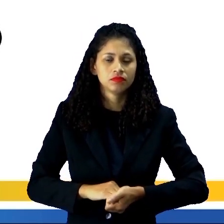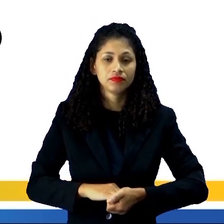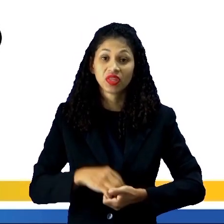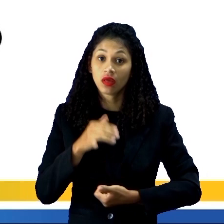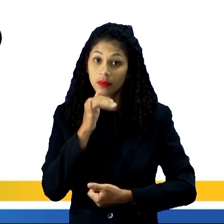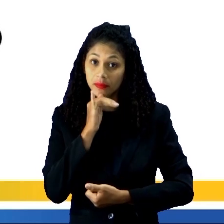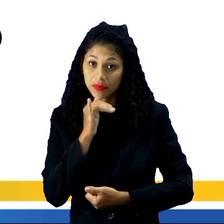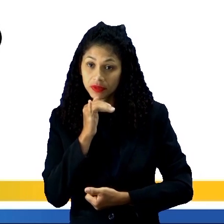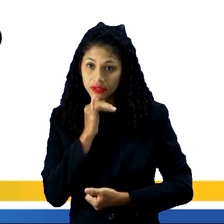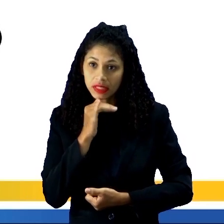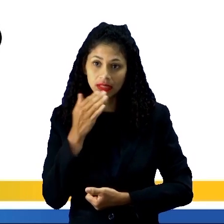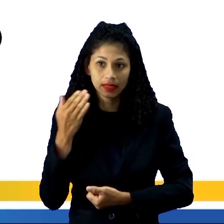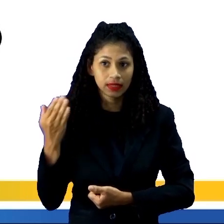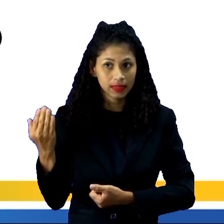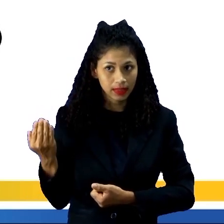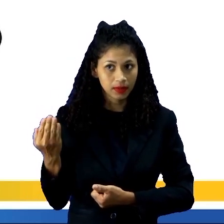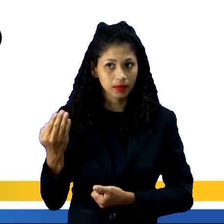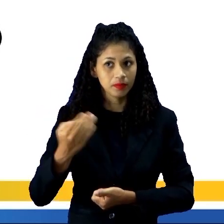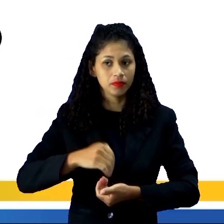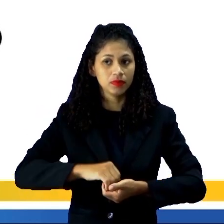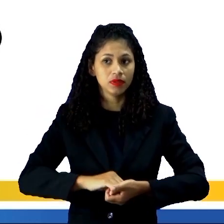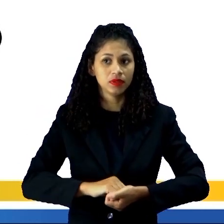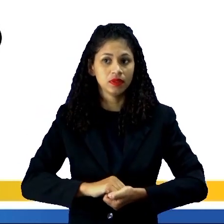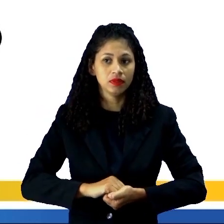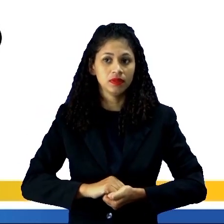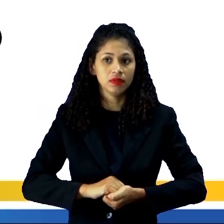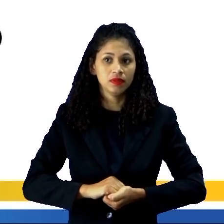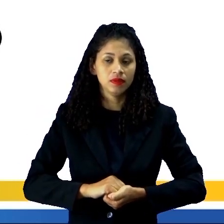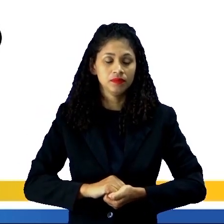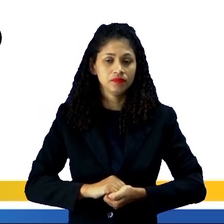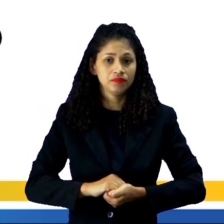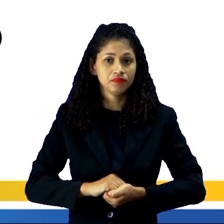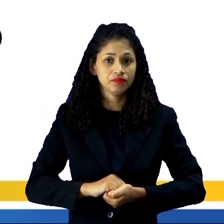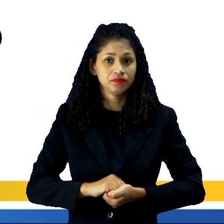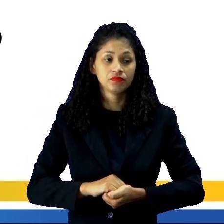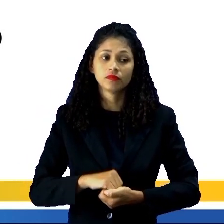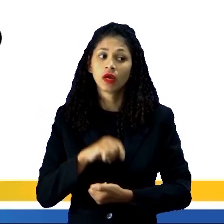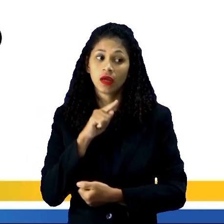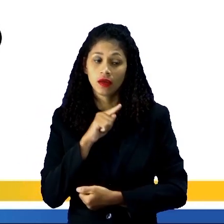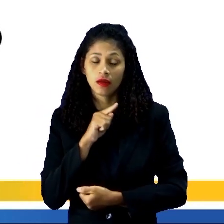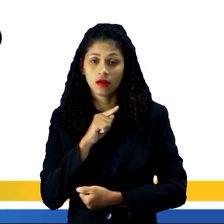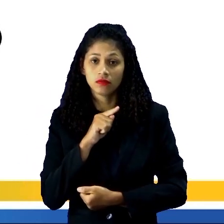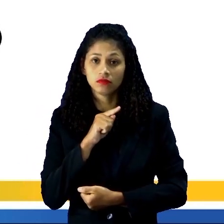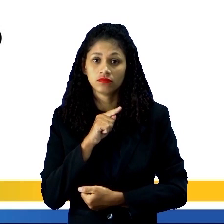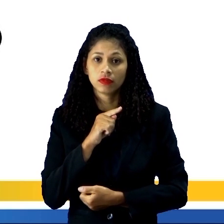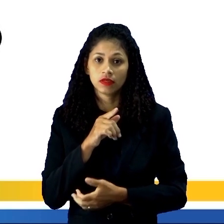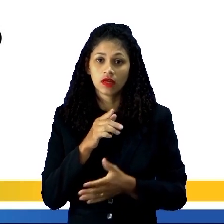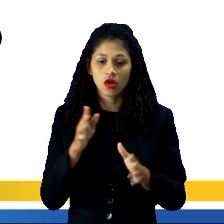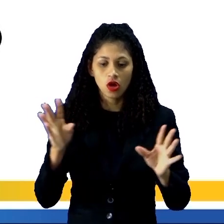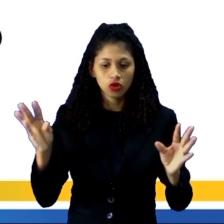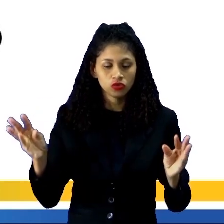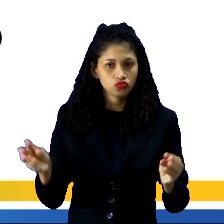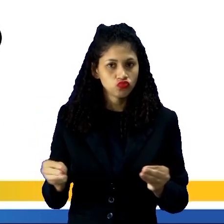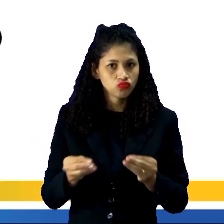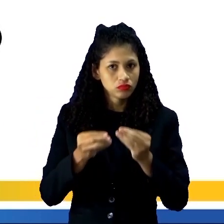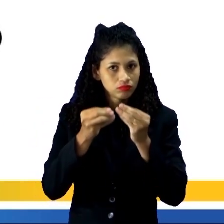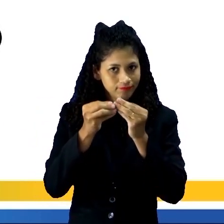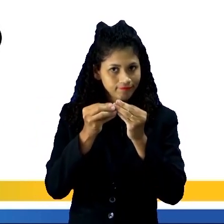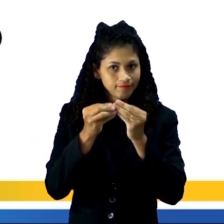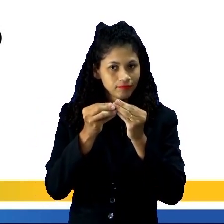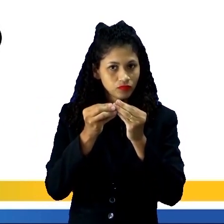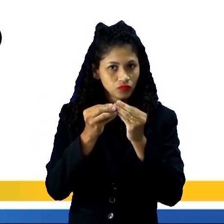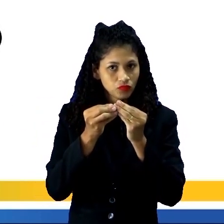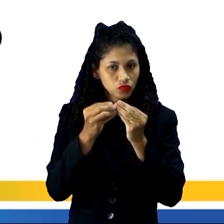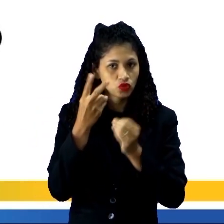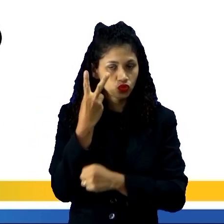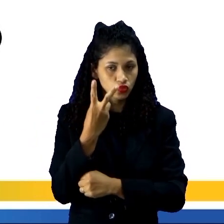in order to make sense and can be replaced by that. Ele vai juntar duas frases, né, para poder